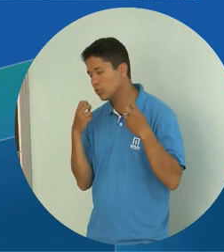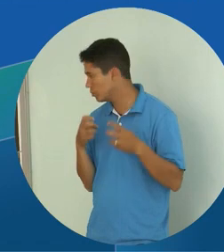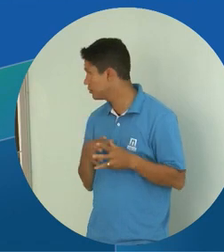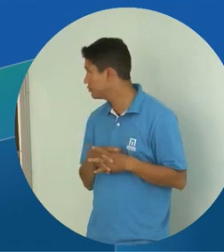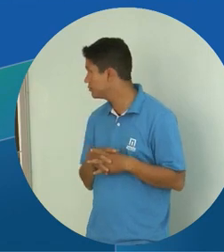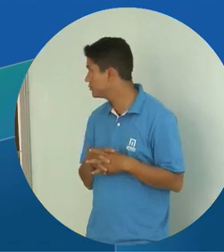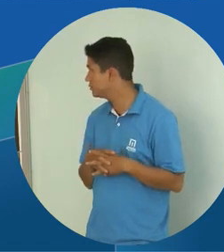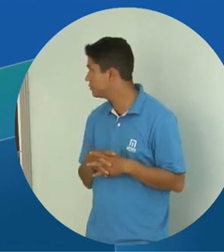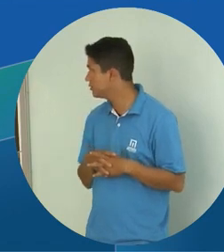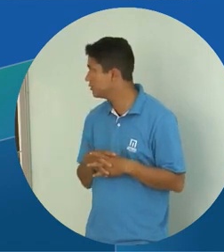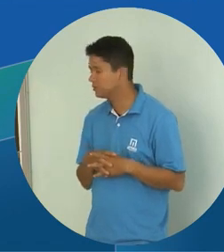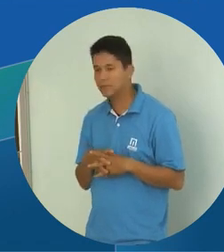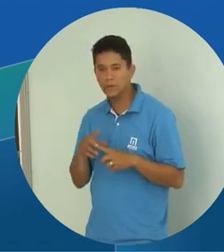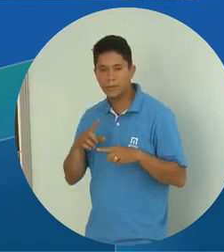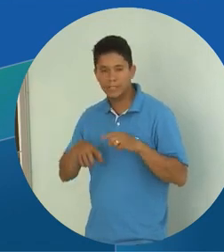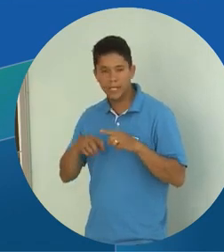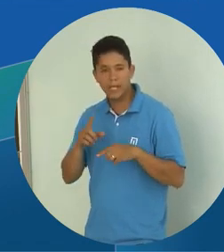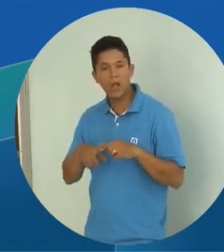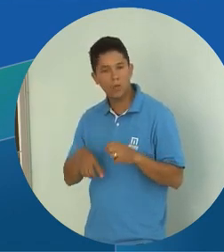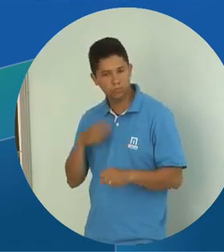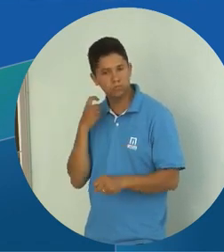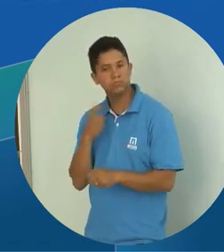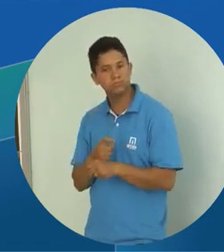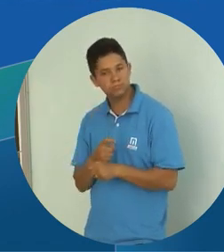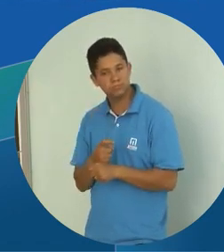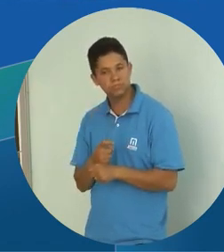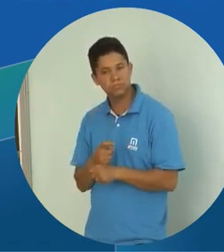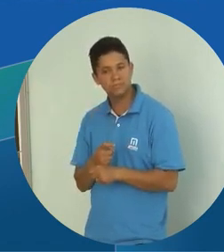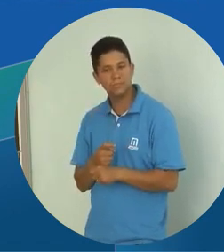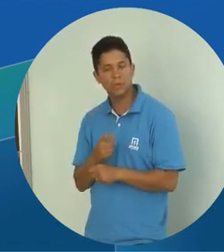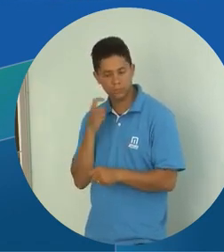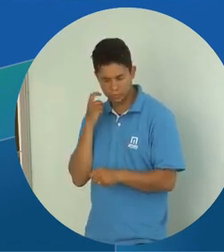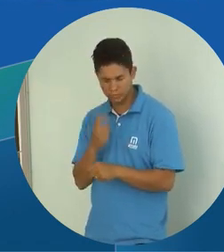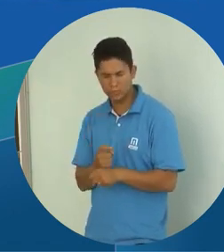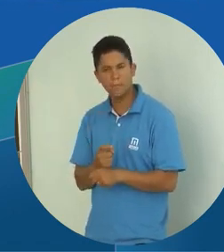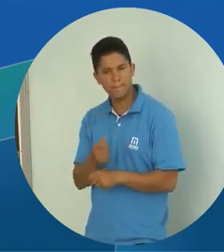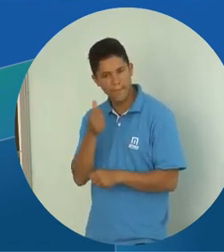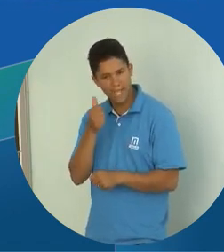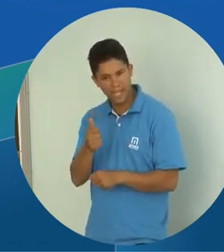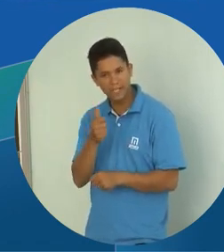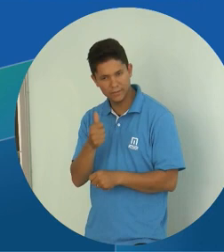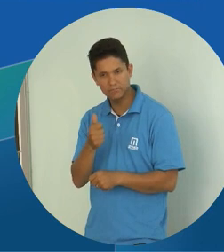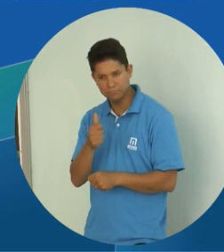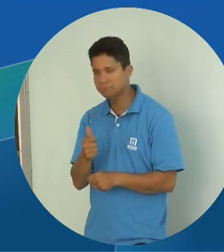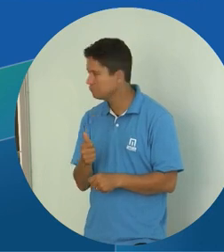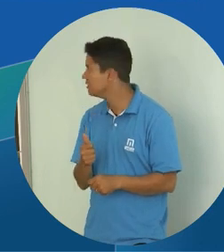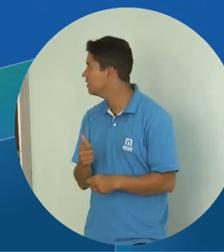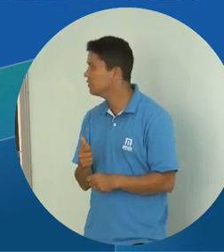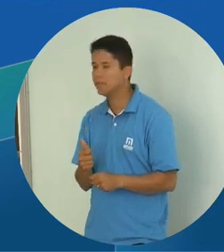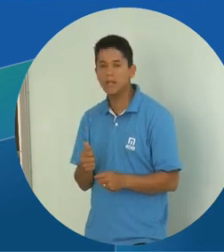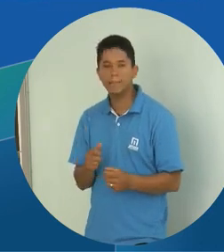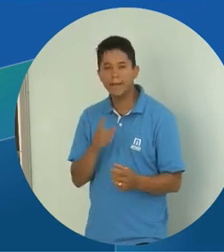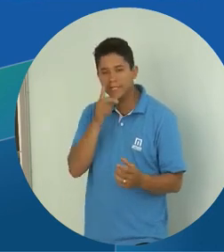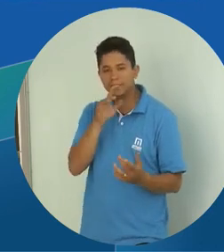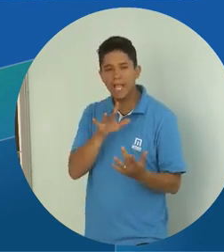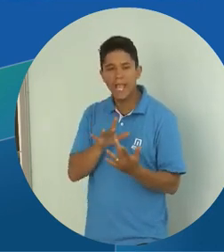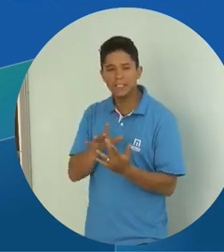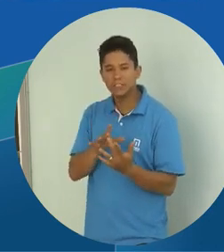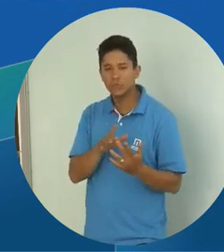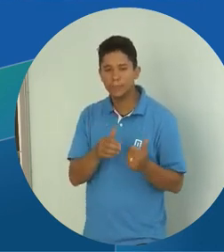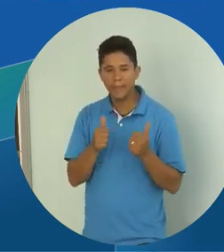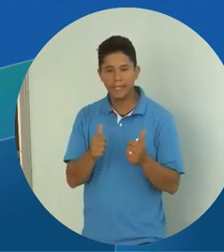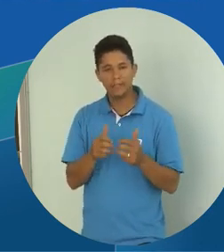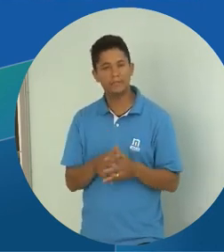material se consolidou bem, reagiu bem no meio que precisava reagir, e que iria